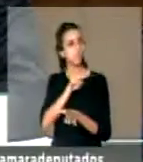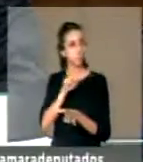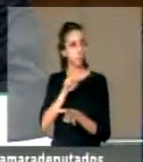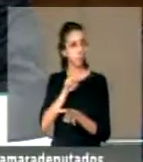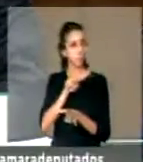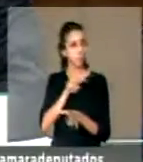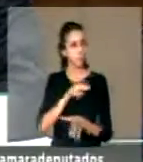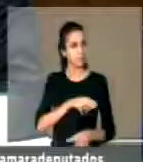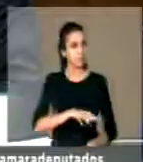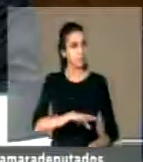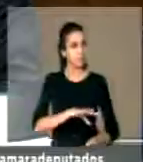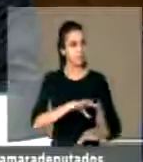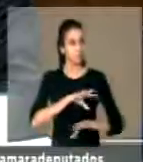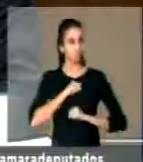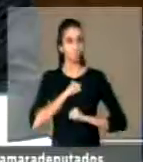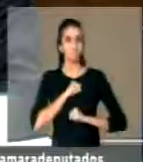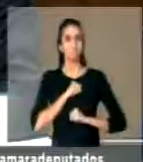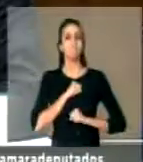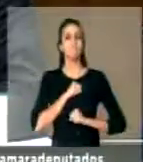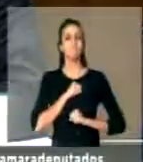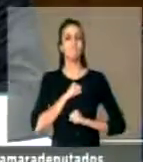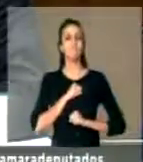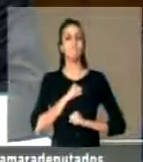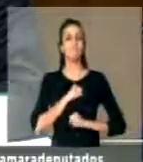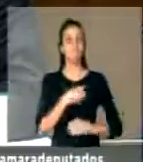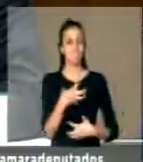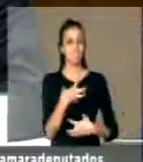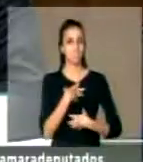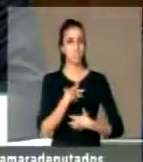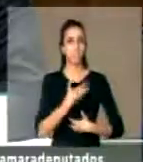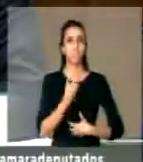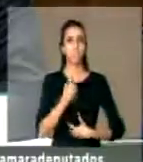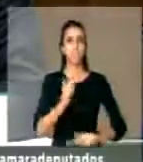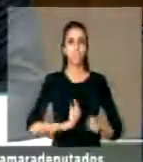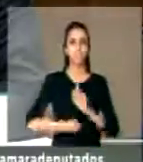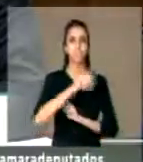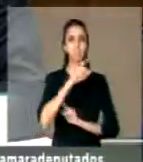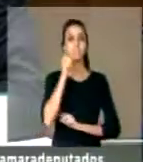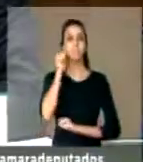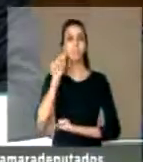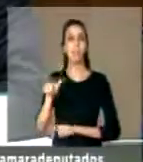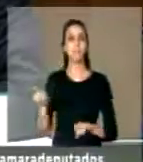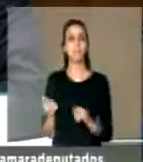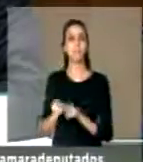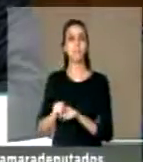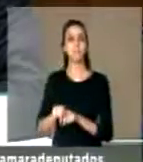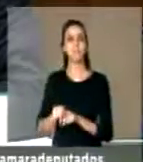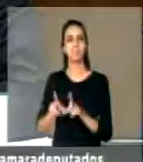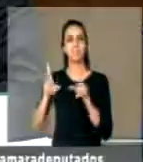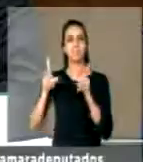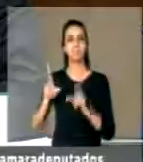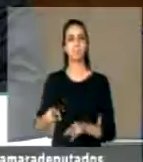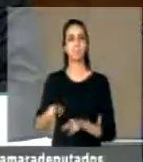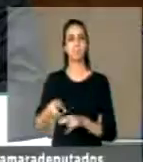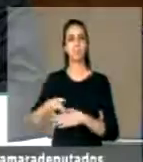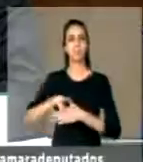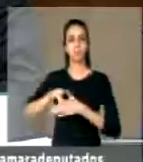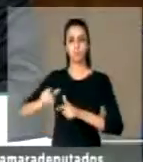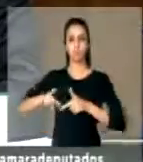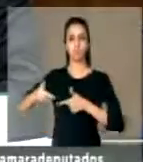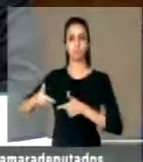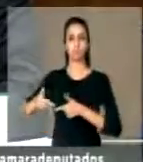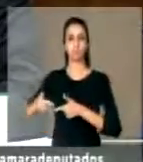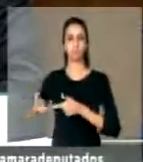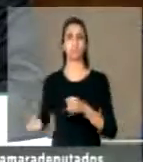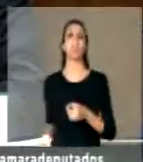é tomada de fervor revolucionário, tornando-se ela própria uma missionária da sedição. Volta ao